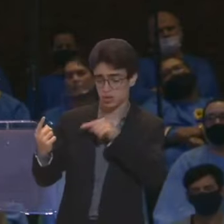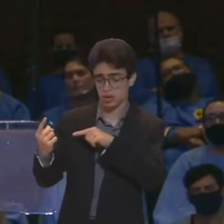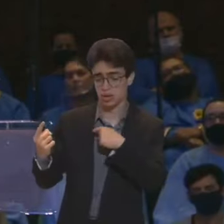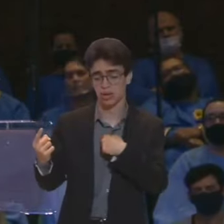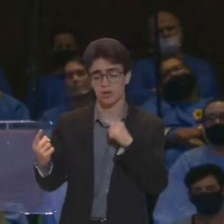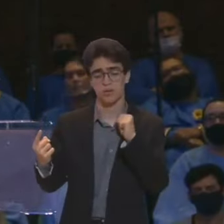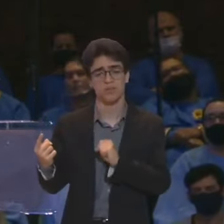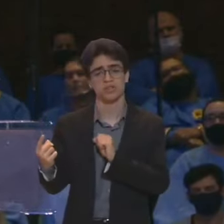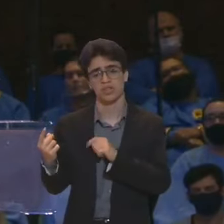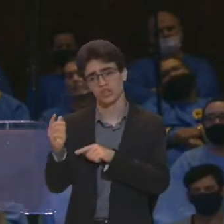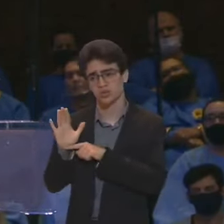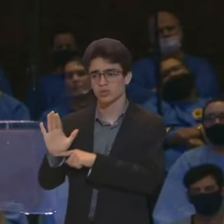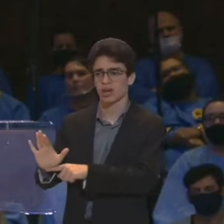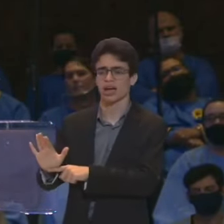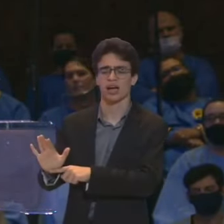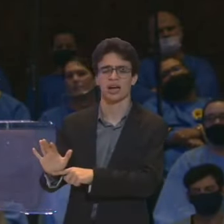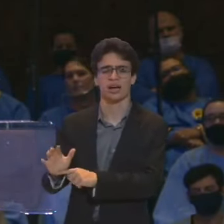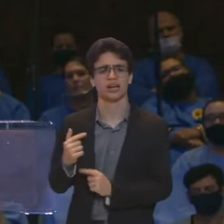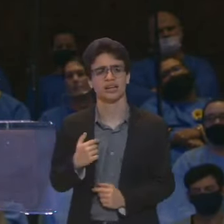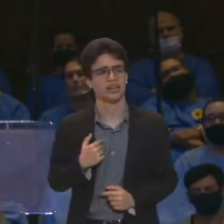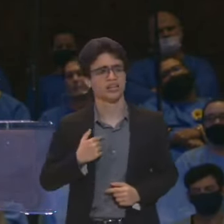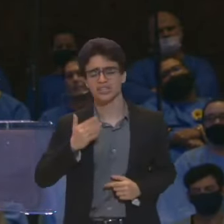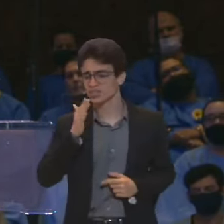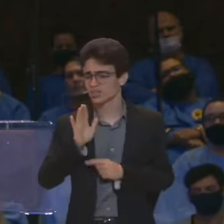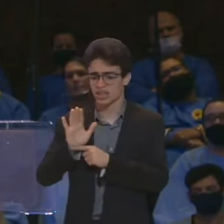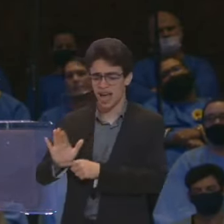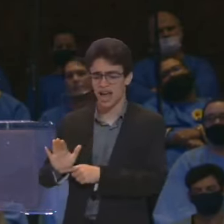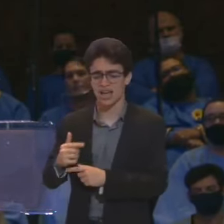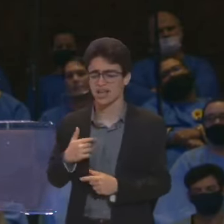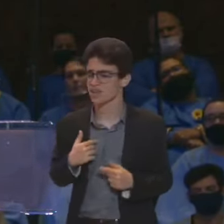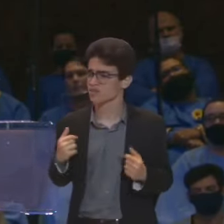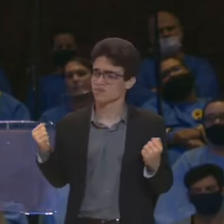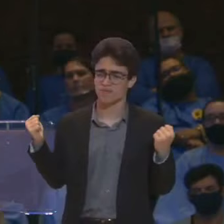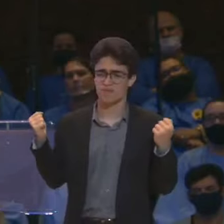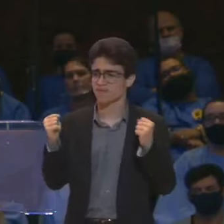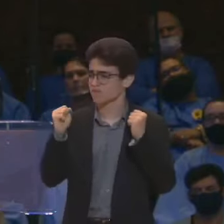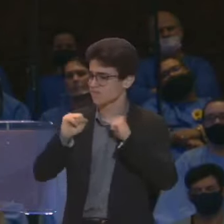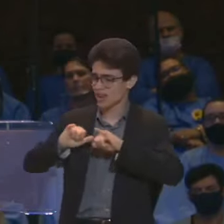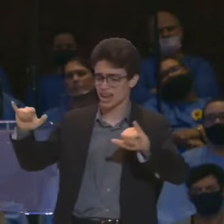os braços, as mãos, o olhar, a boca, o sorriso de Jesus.